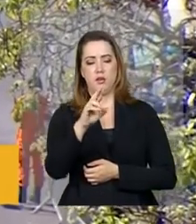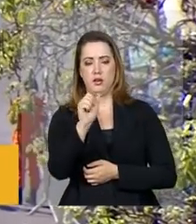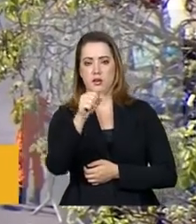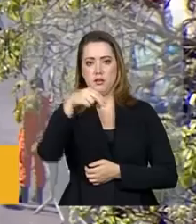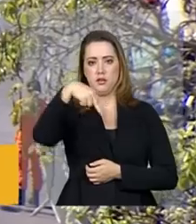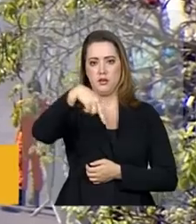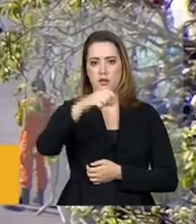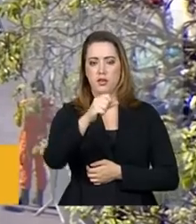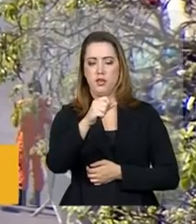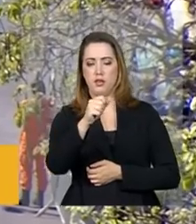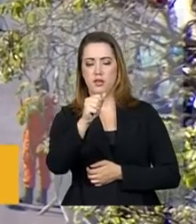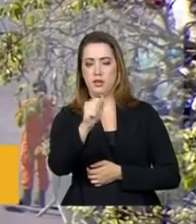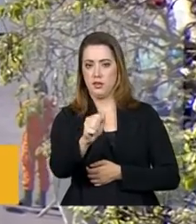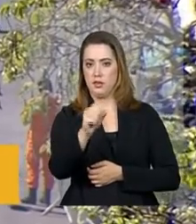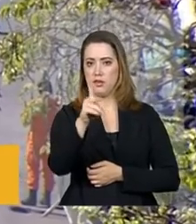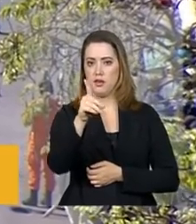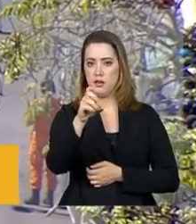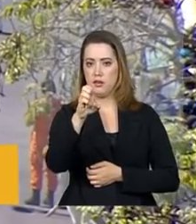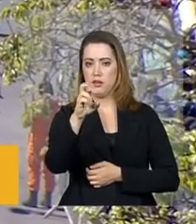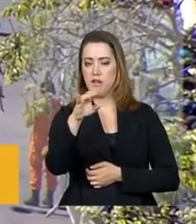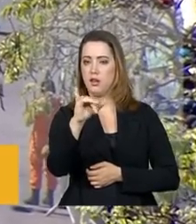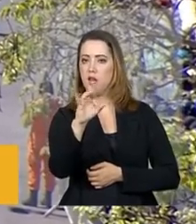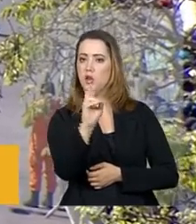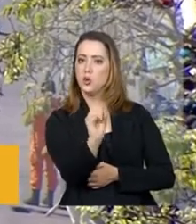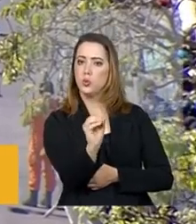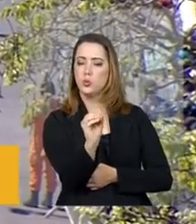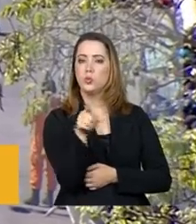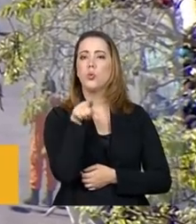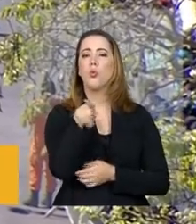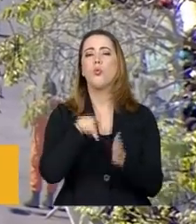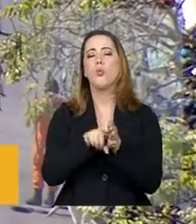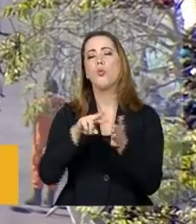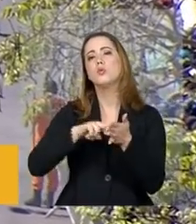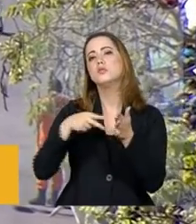esse uniforme remonta aos granadeiros. Eram soldados